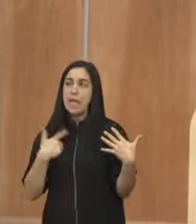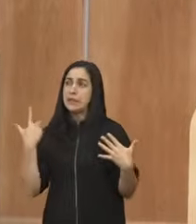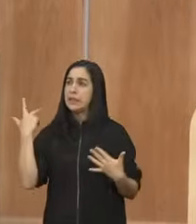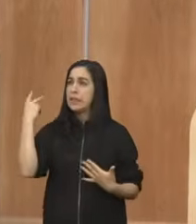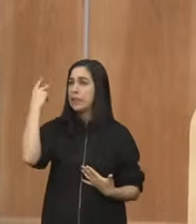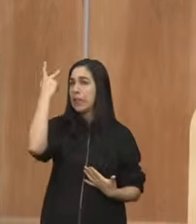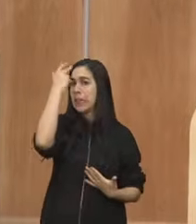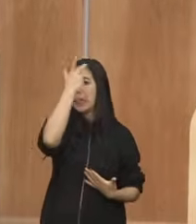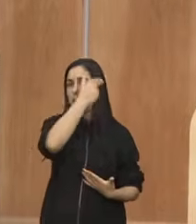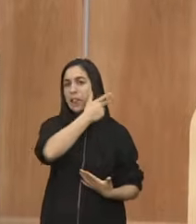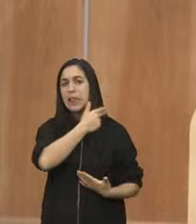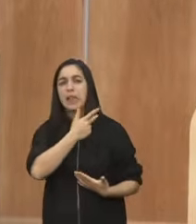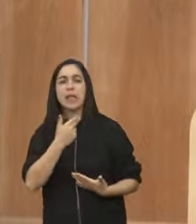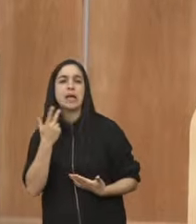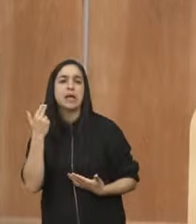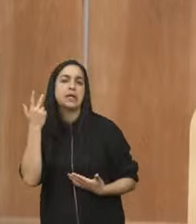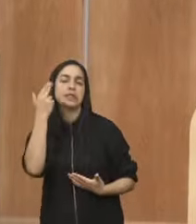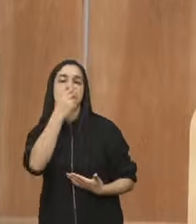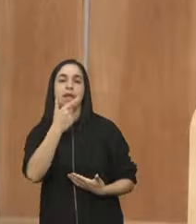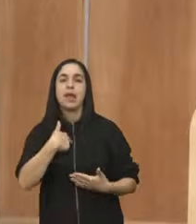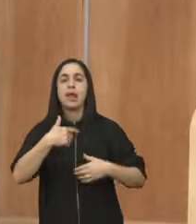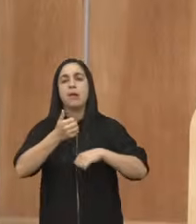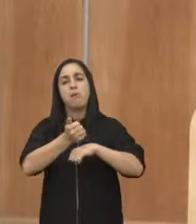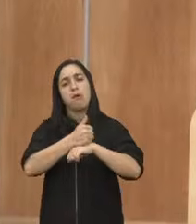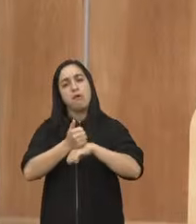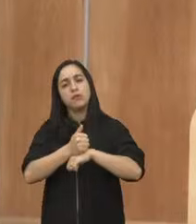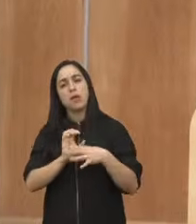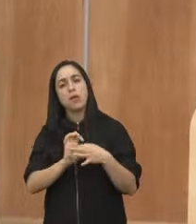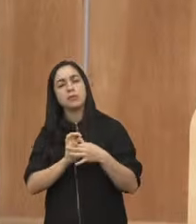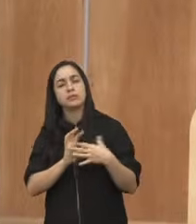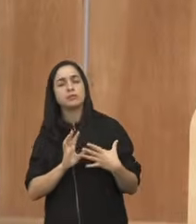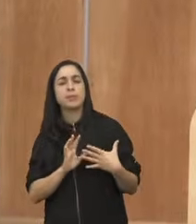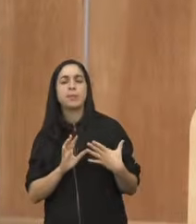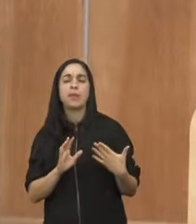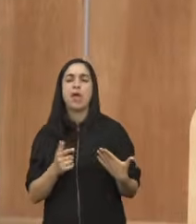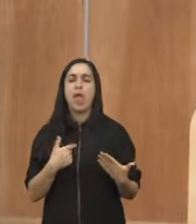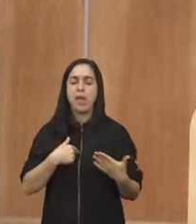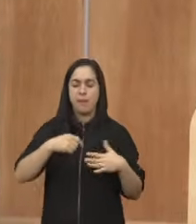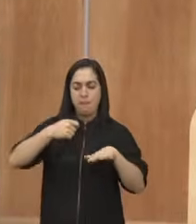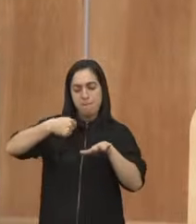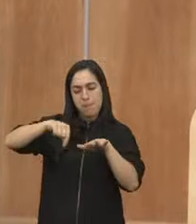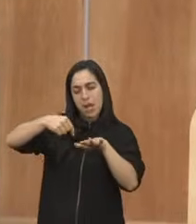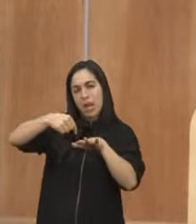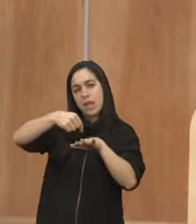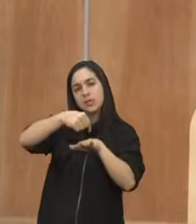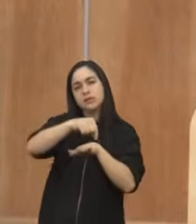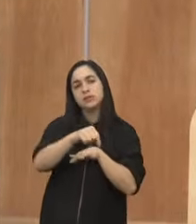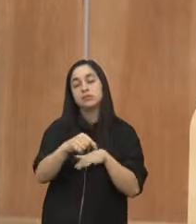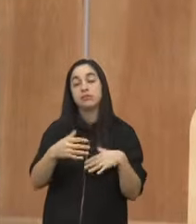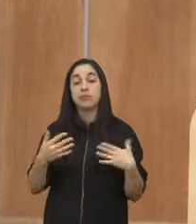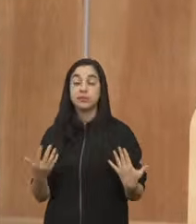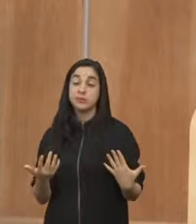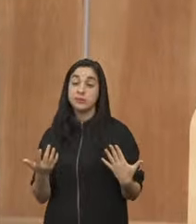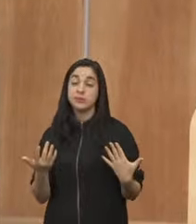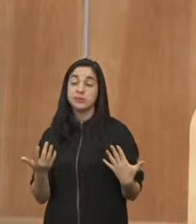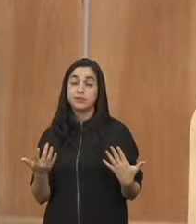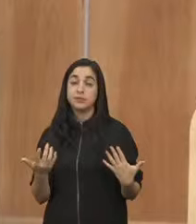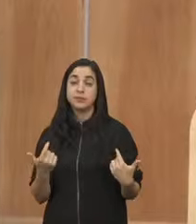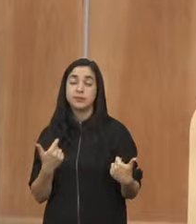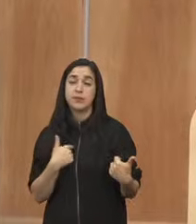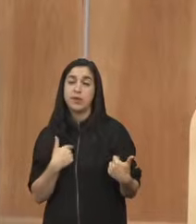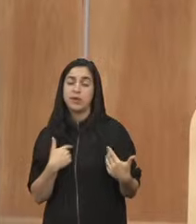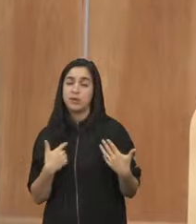eu sou barbeiro, eu sou um profissional autônomo, liberal, sou manicure, pedicure. Nossa, eu vou